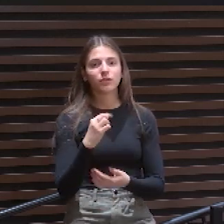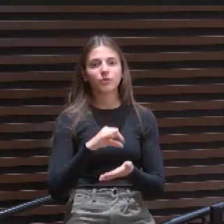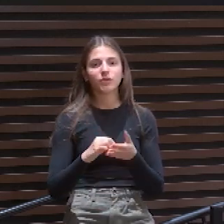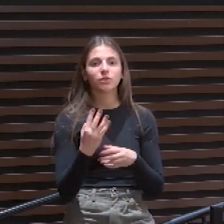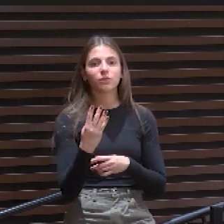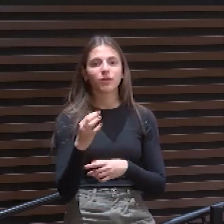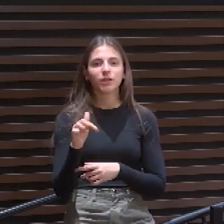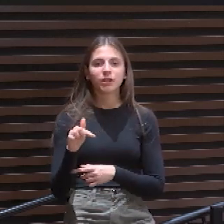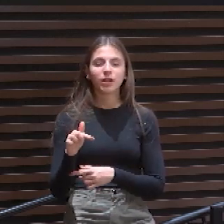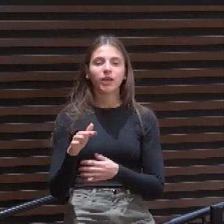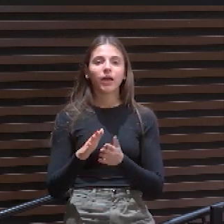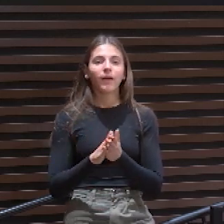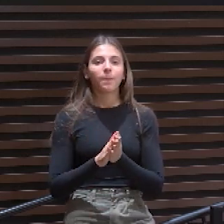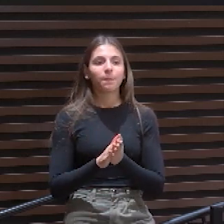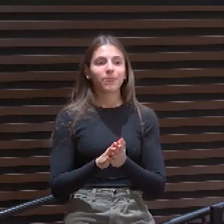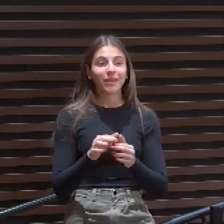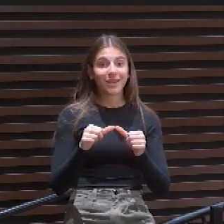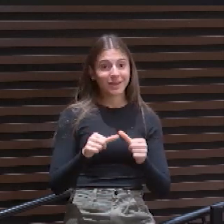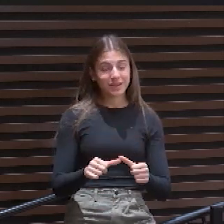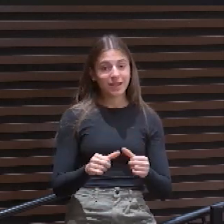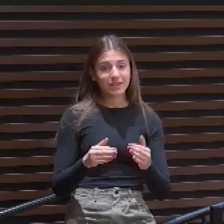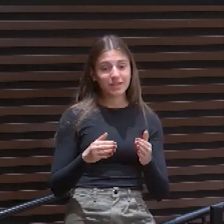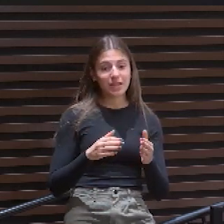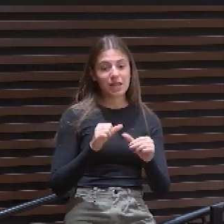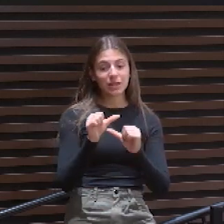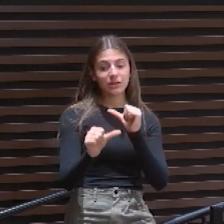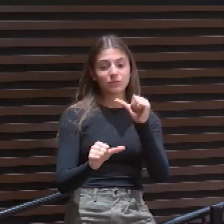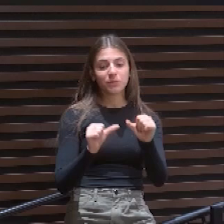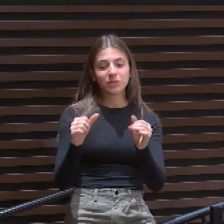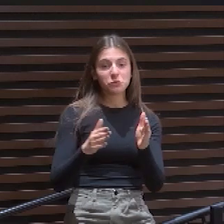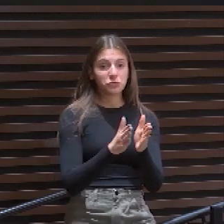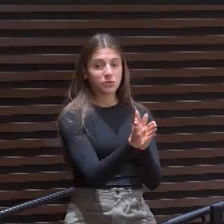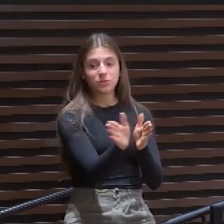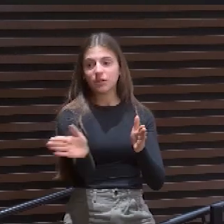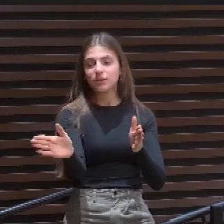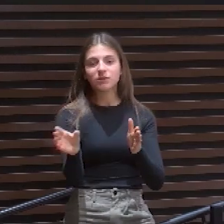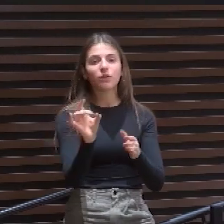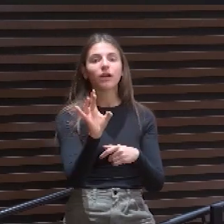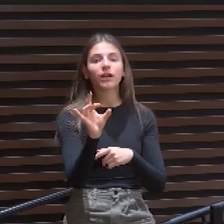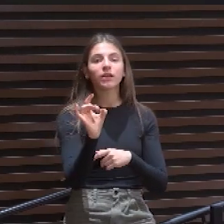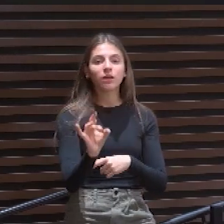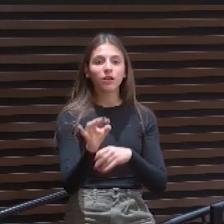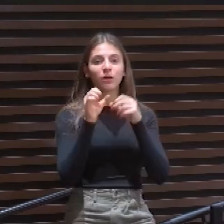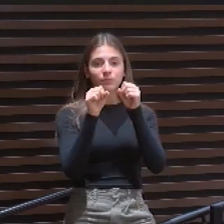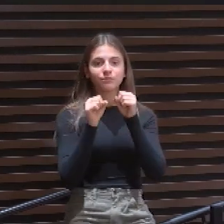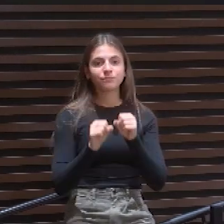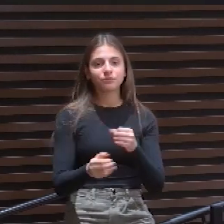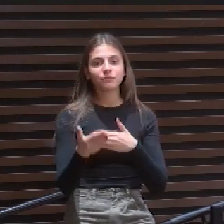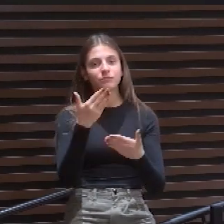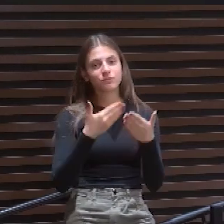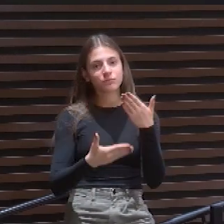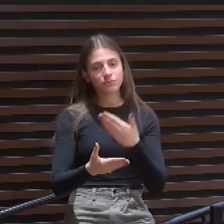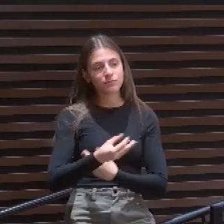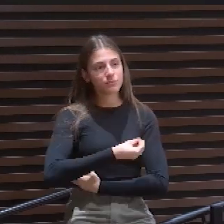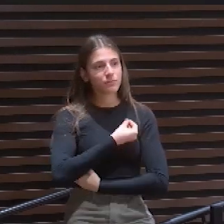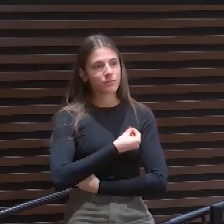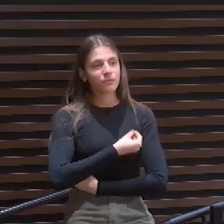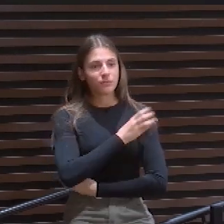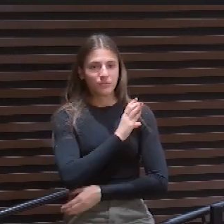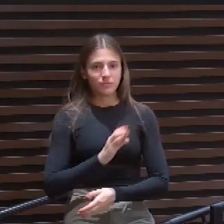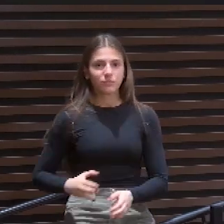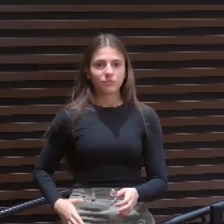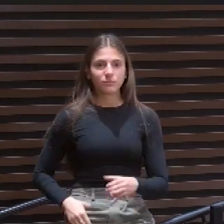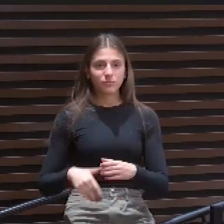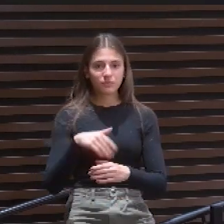toda mudança de direção somente é possível por meio da vida de Cristo em nós. Gálatas